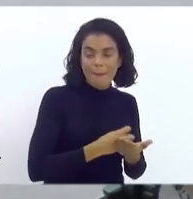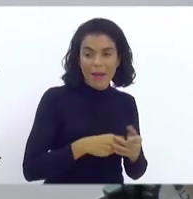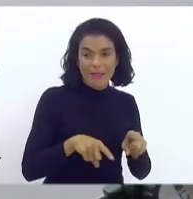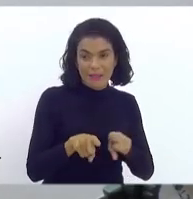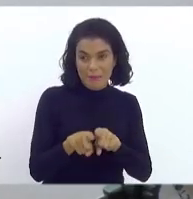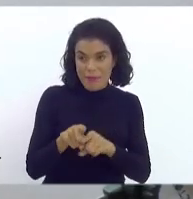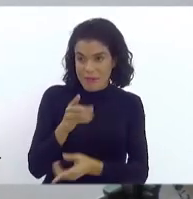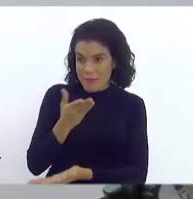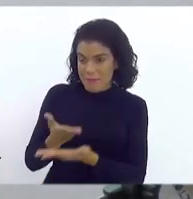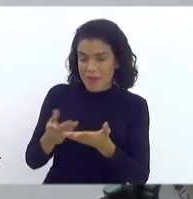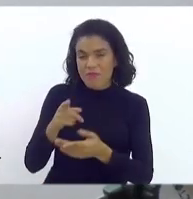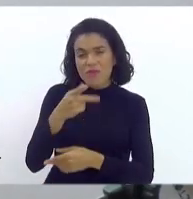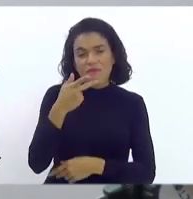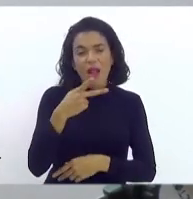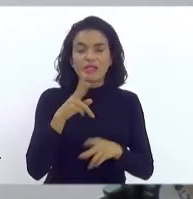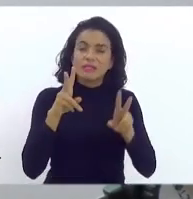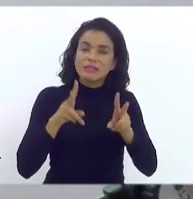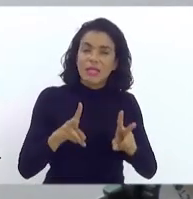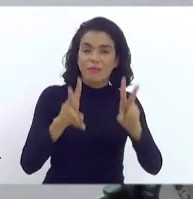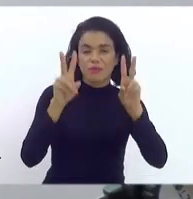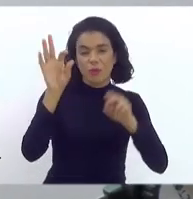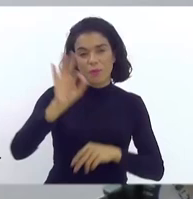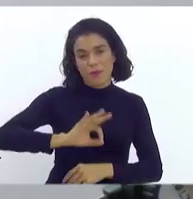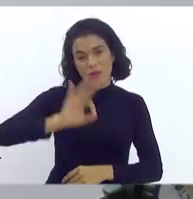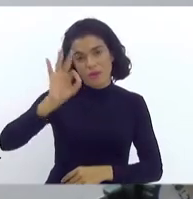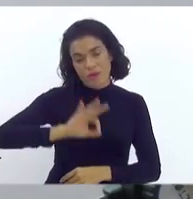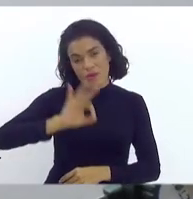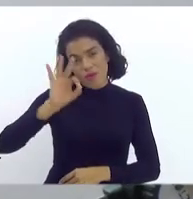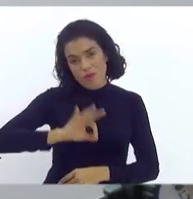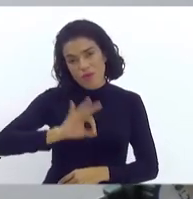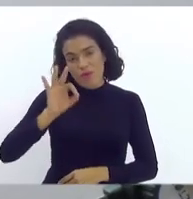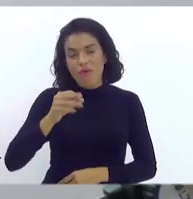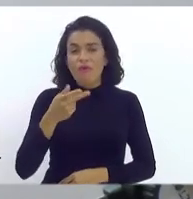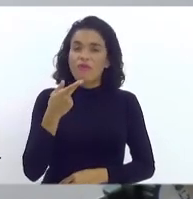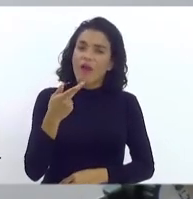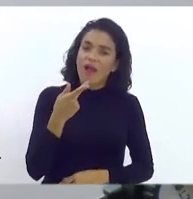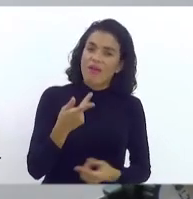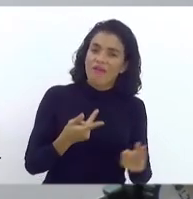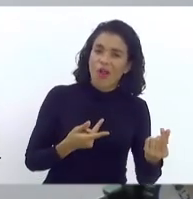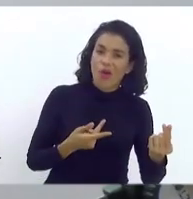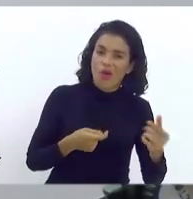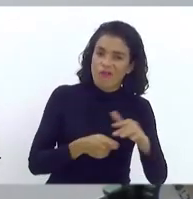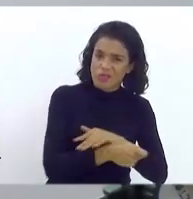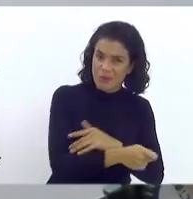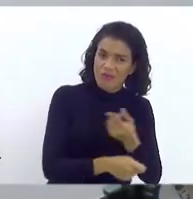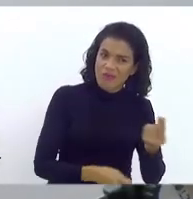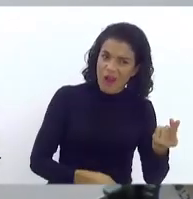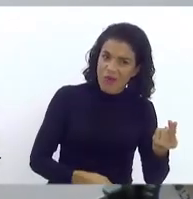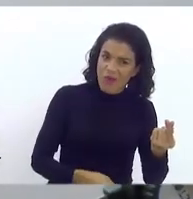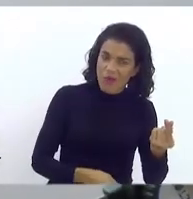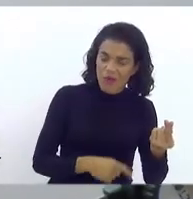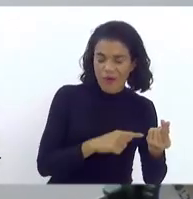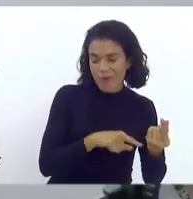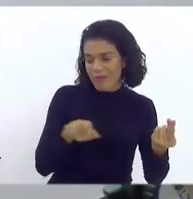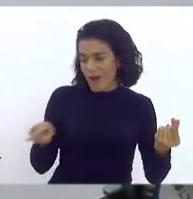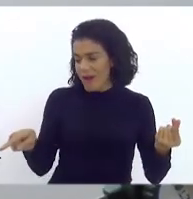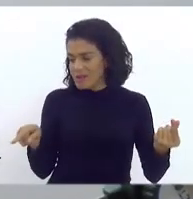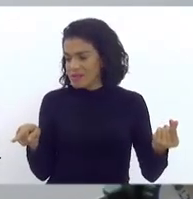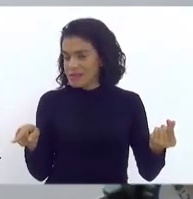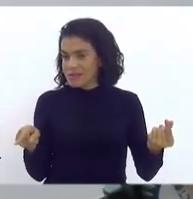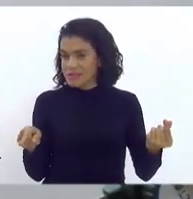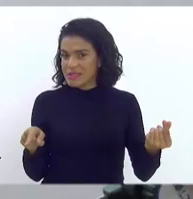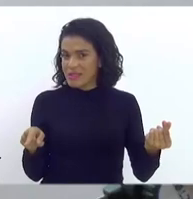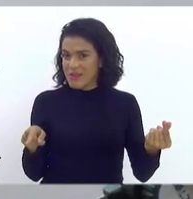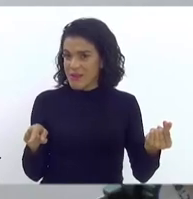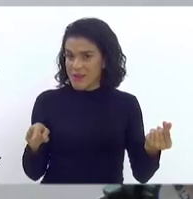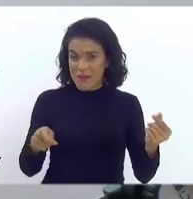trabalham porcentagem. Por que na hora de investimento vocês colocam valores? Porque quando a pessoa ela não tem acesso a valores, quando você fala